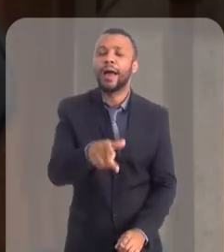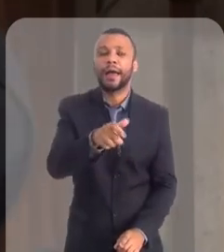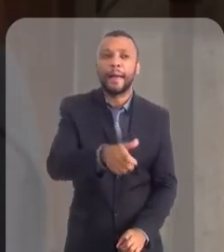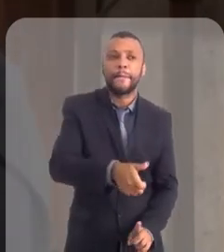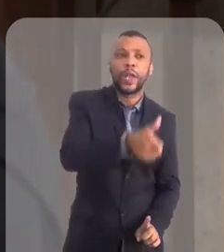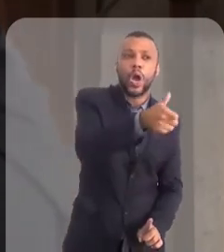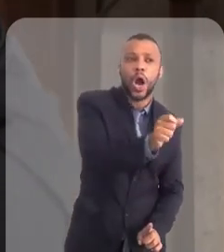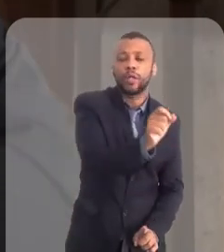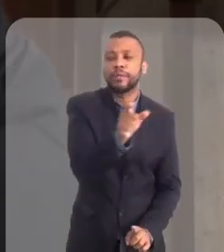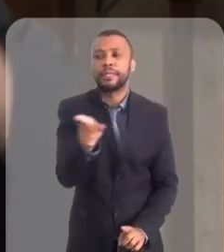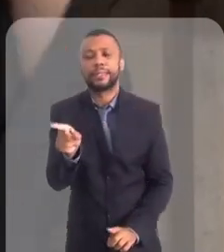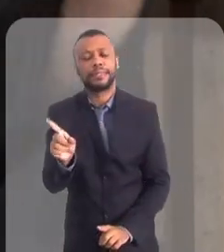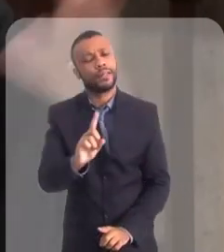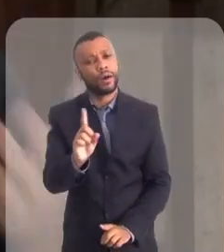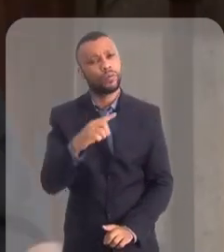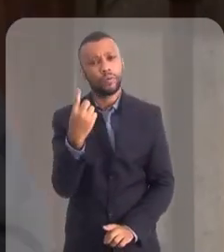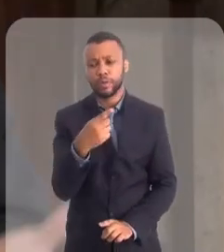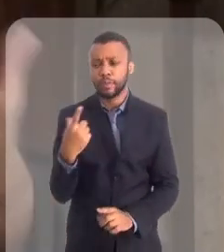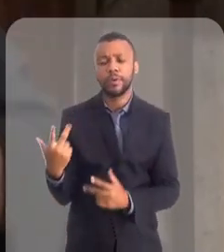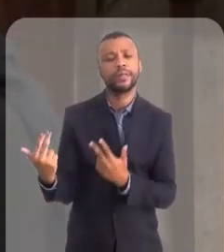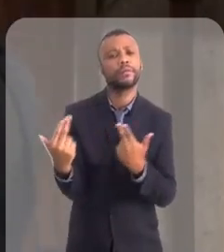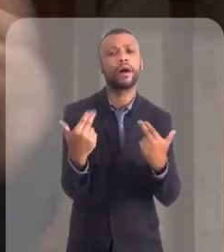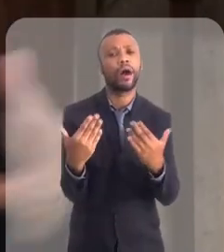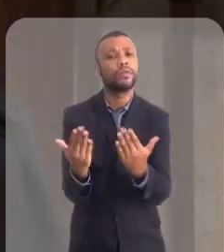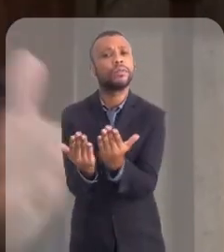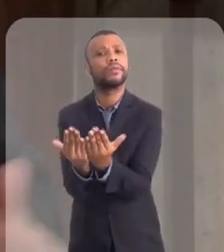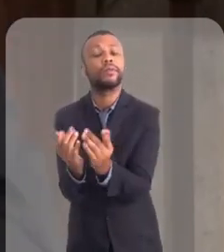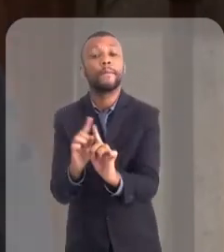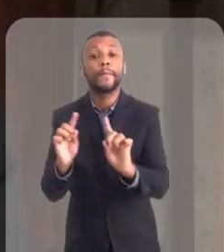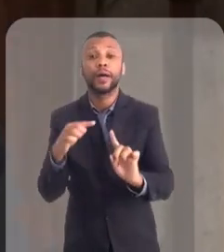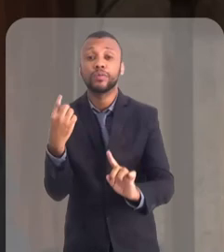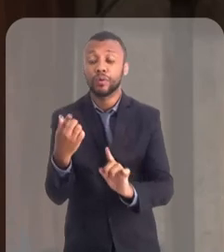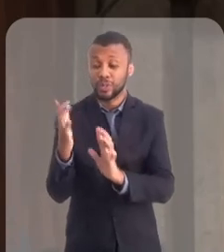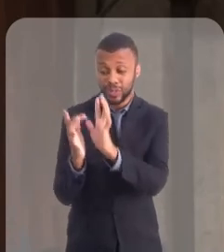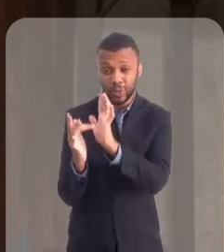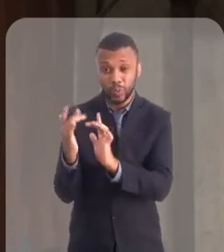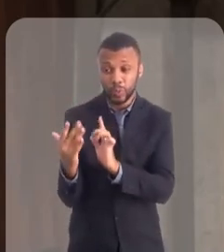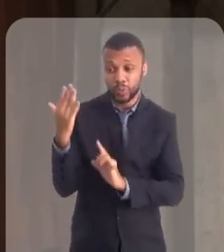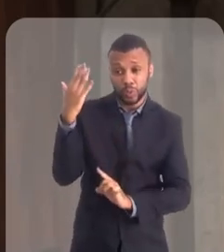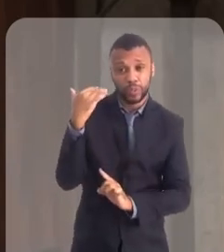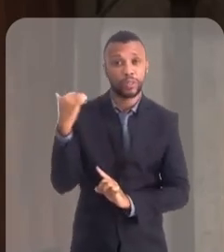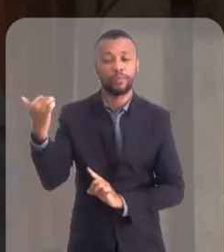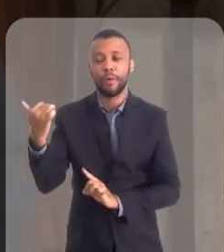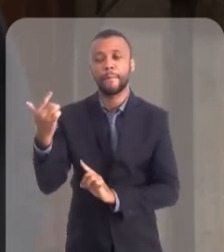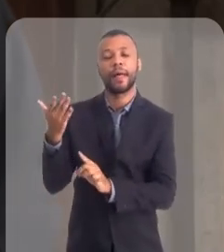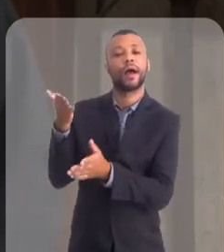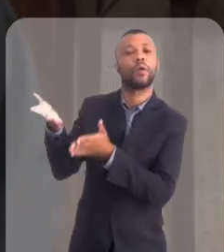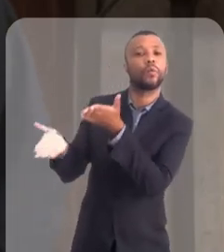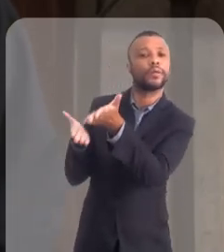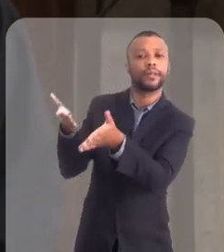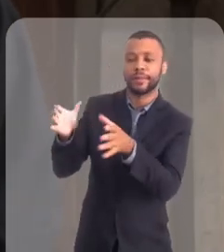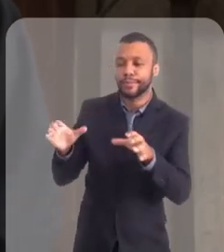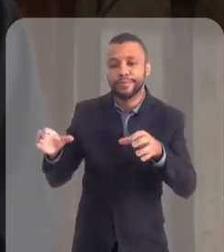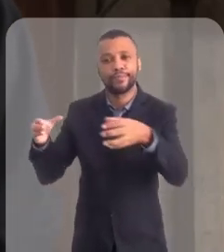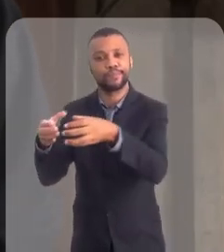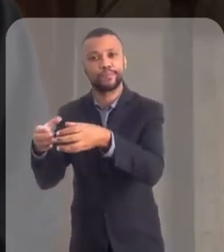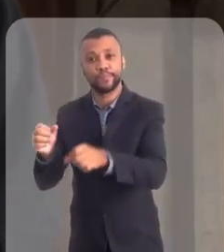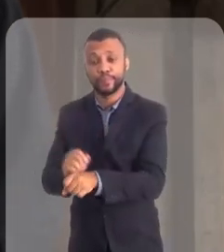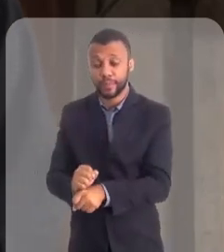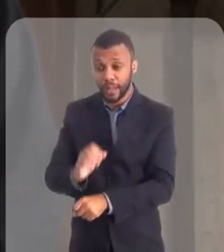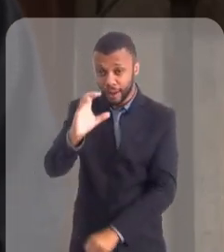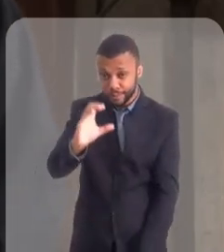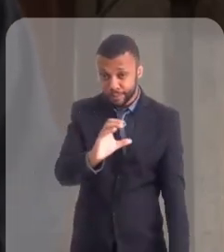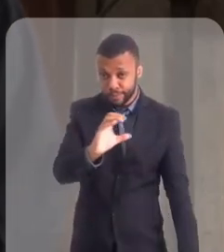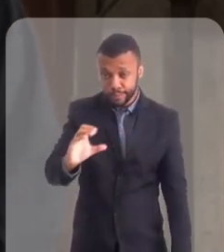padre é melhor do que esse ou aquele. Somos fiéis cristãos como os outros, mas com uma função muito especial que Jesus nos chamou para cuidar do